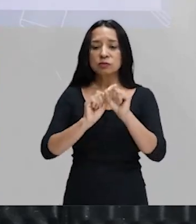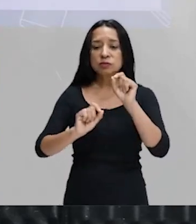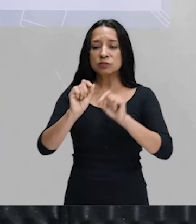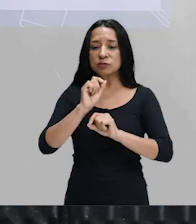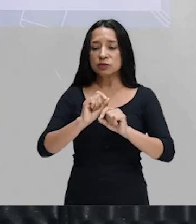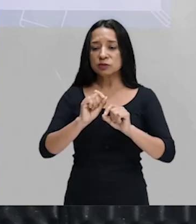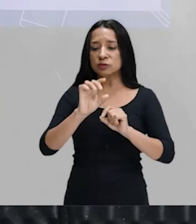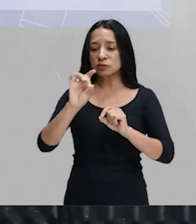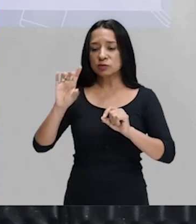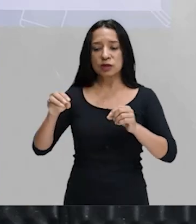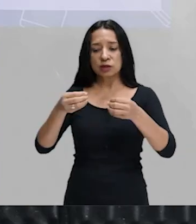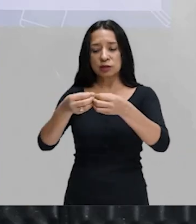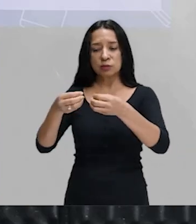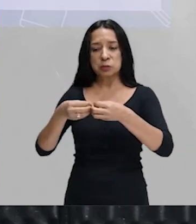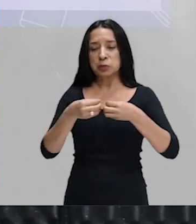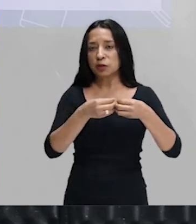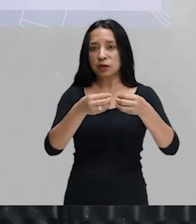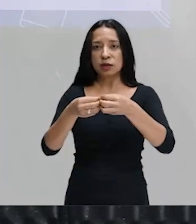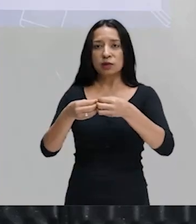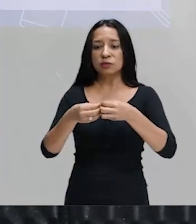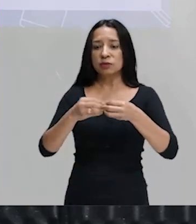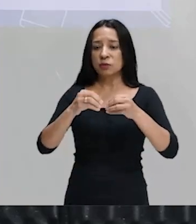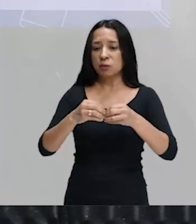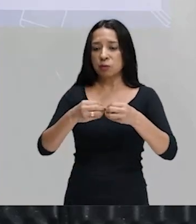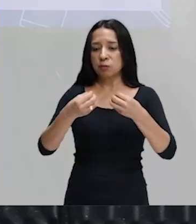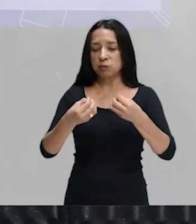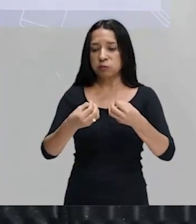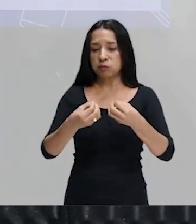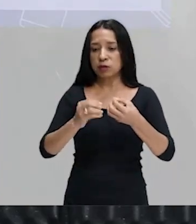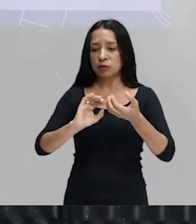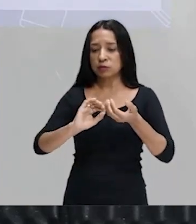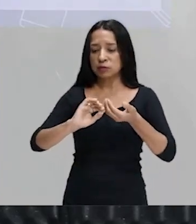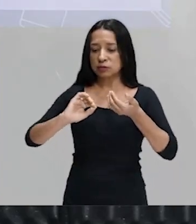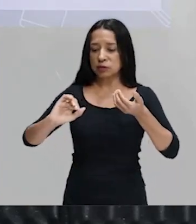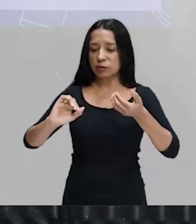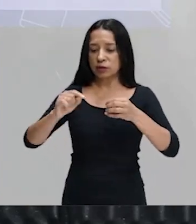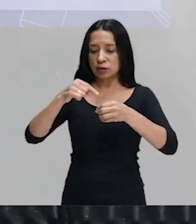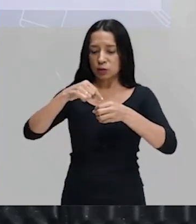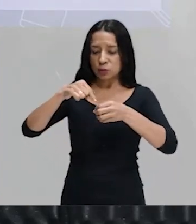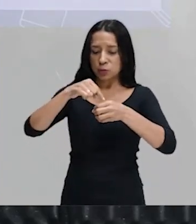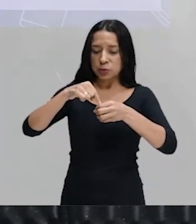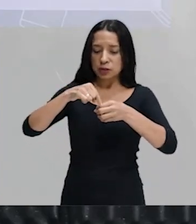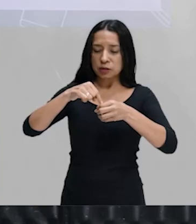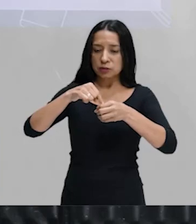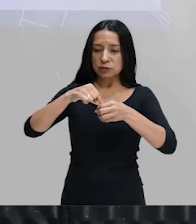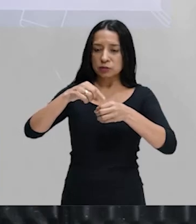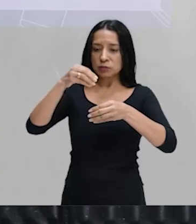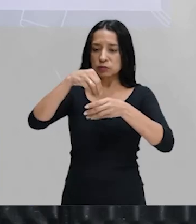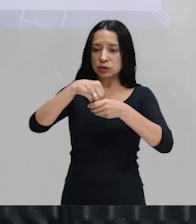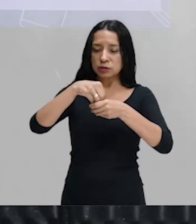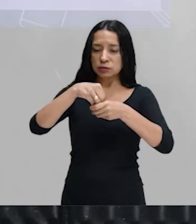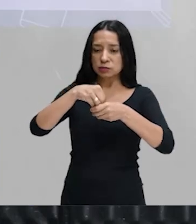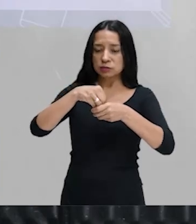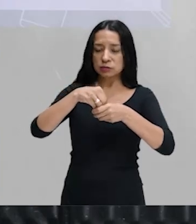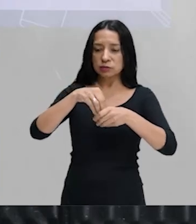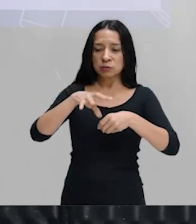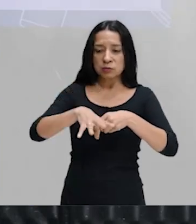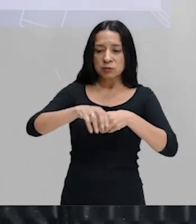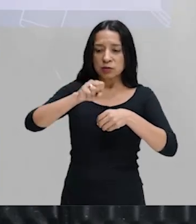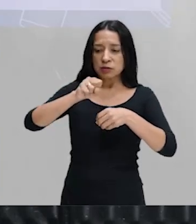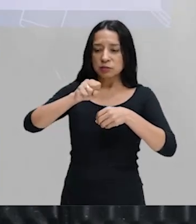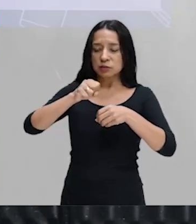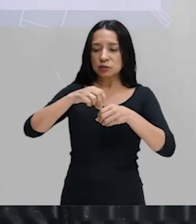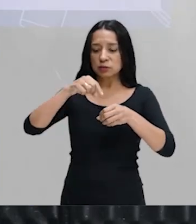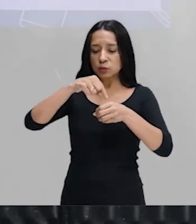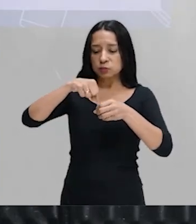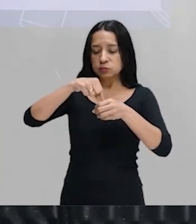pessoal, cada molécula dessa, quando ela é quebrada no interior da célula, pelo mecanismo de respiração celular,